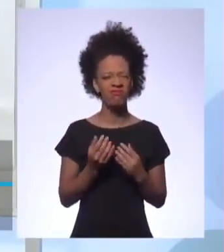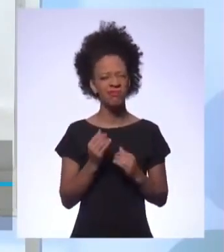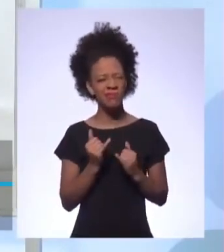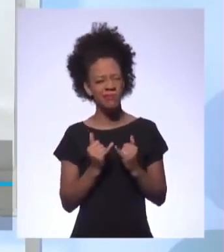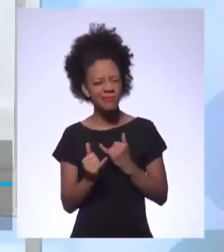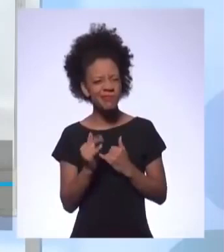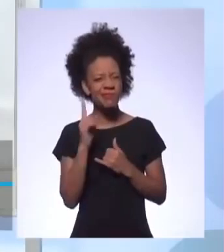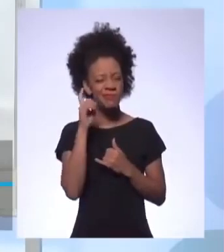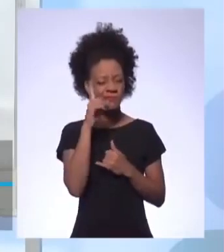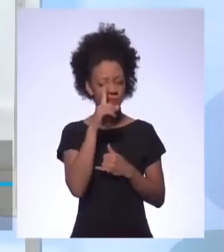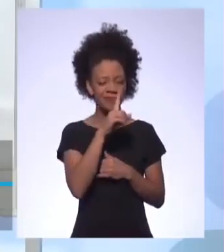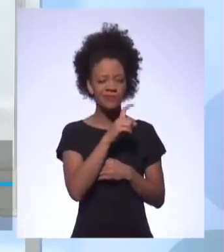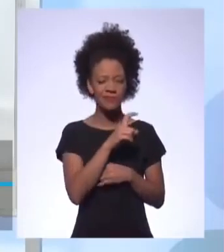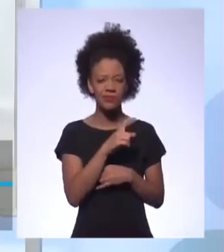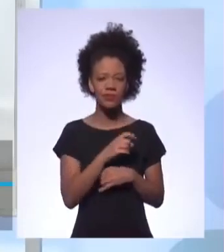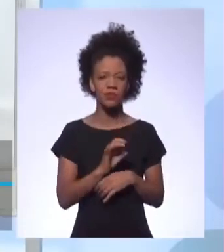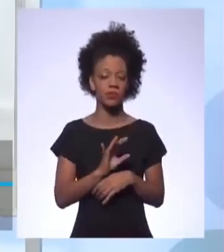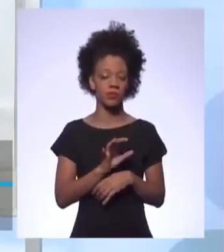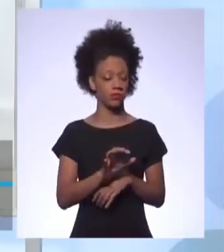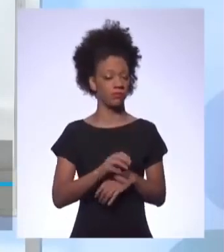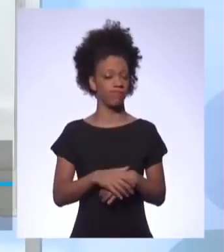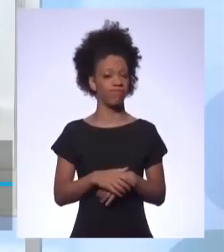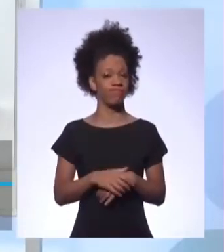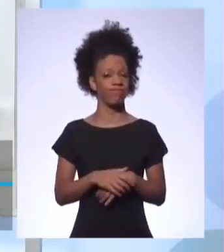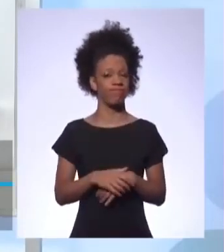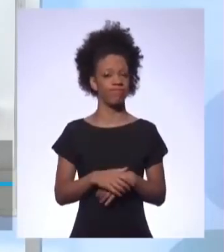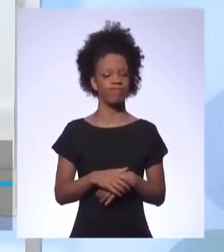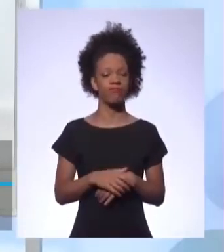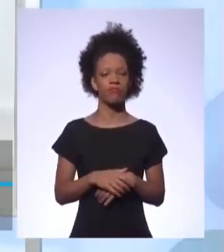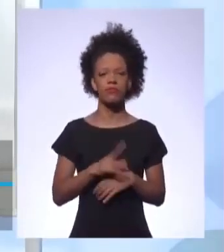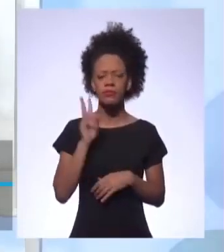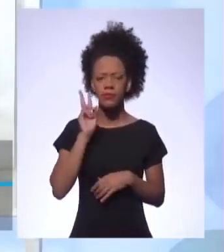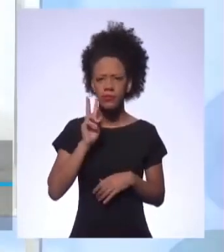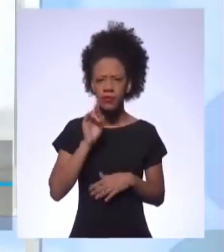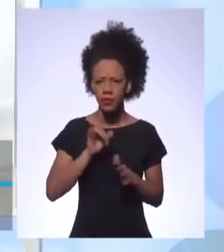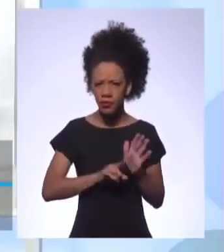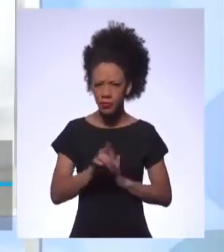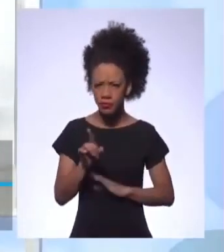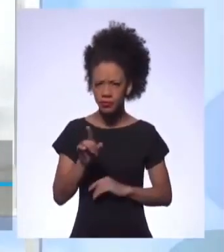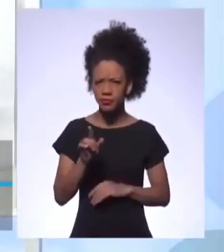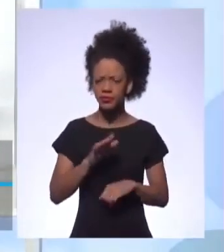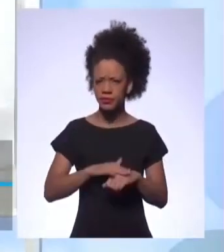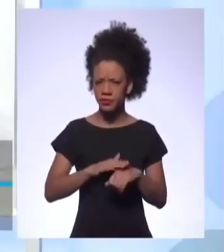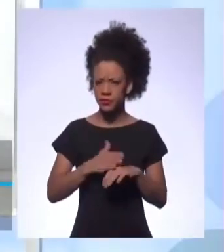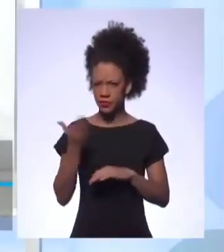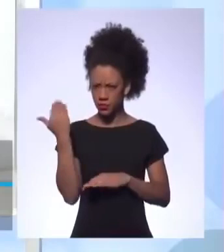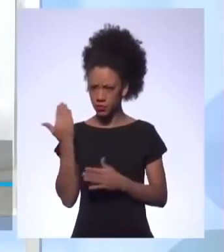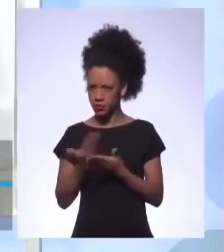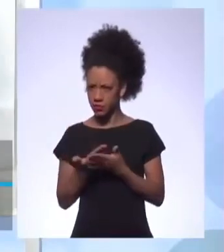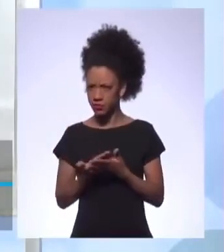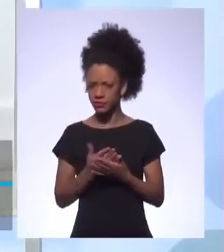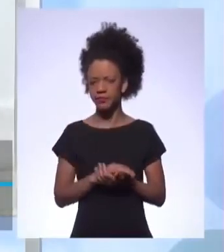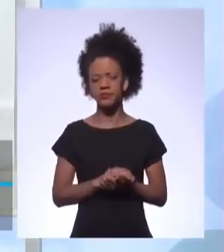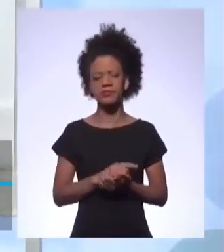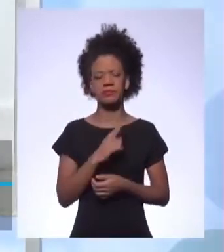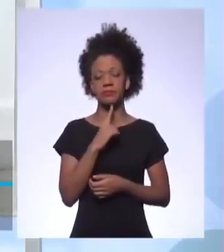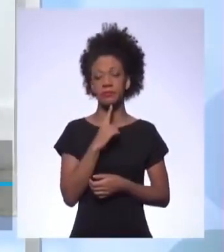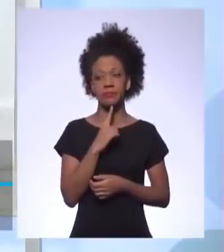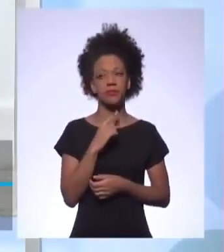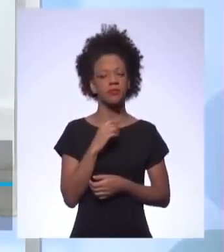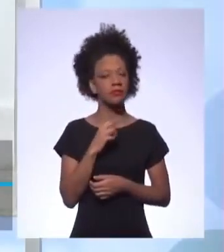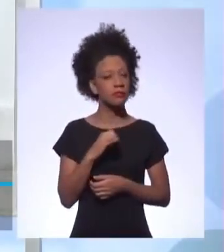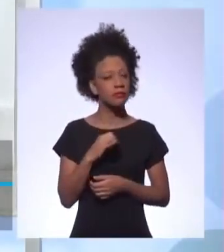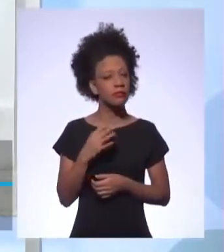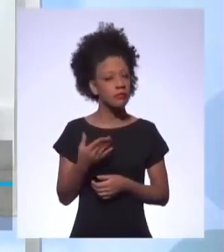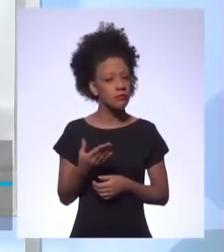pouquinho, né, que não é só isso. Lembra na nossa pergunta que eu fiz na aula passada? Será que